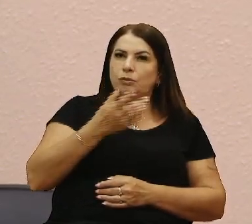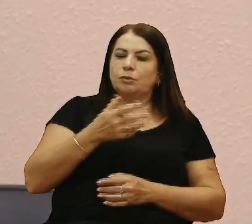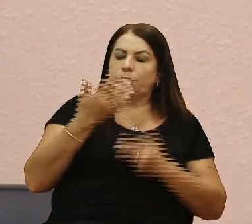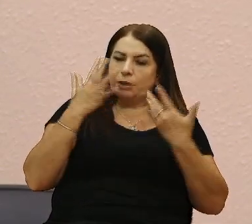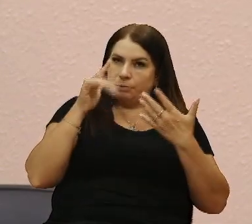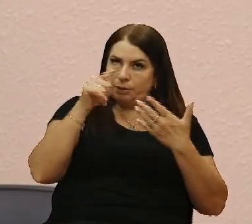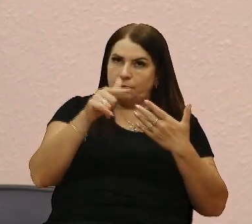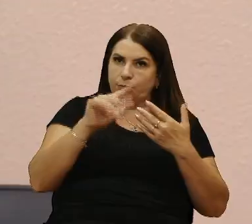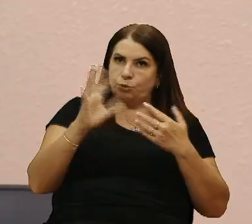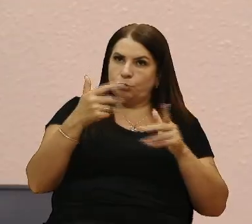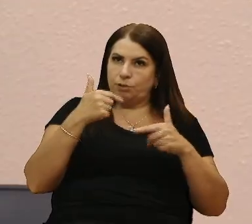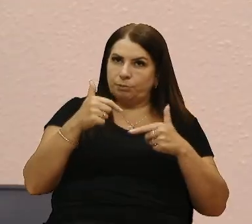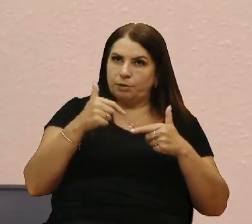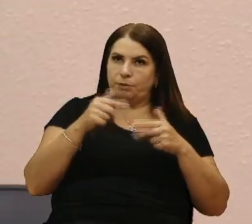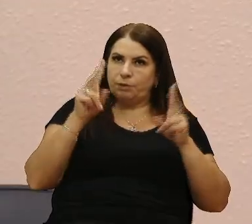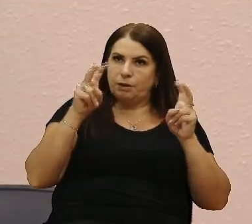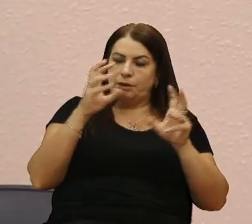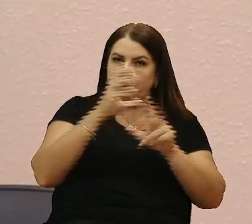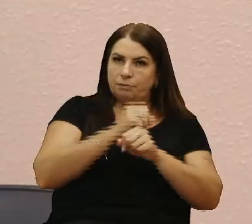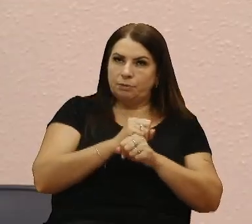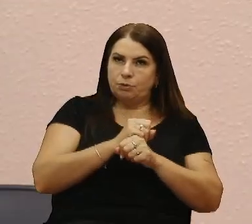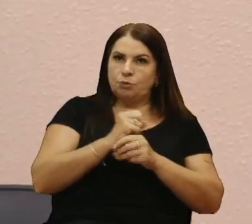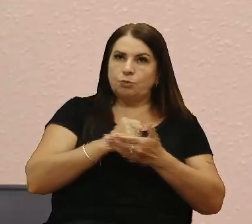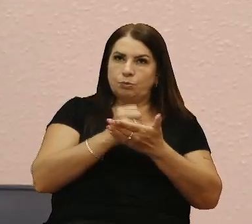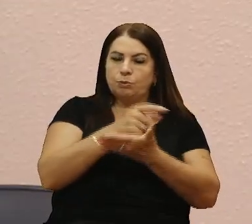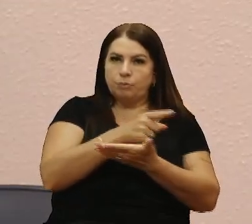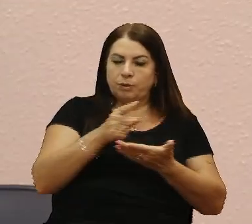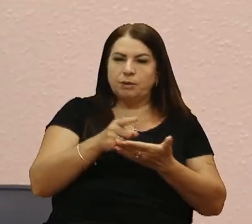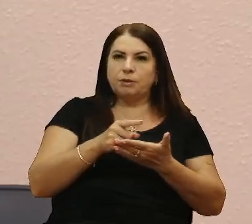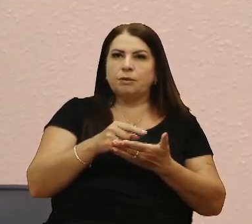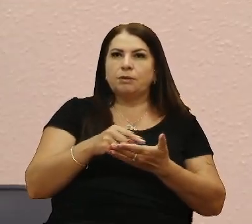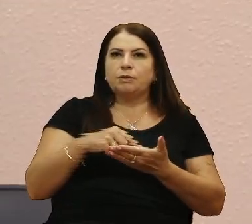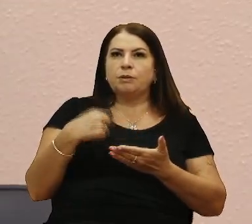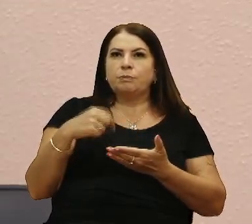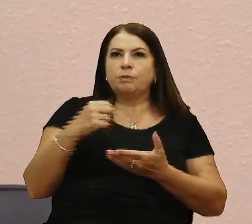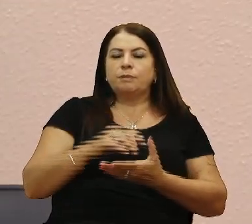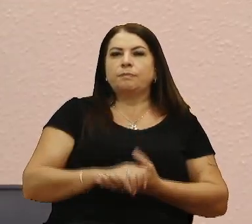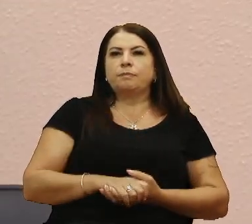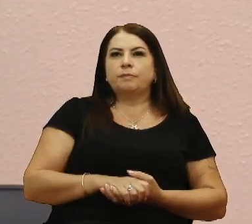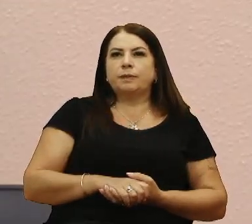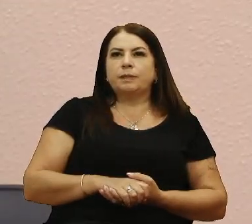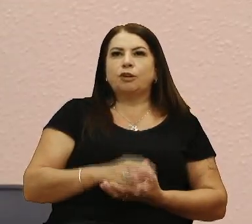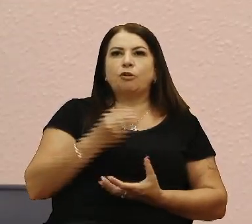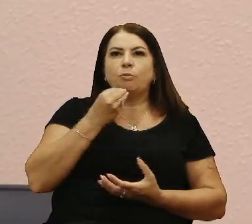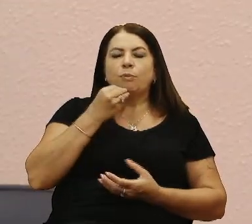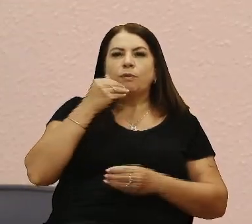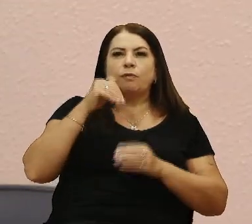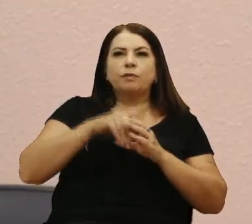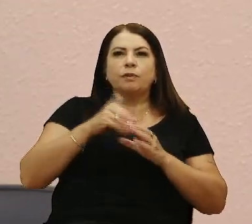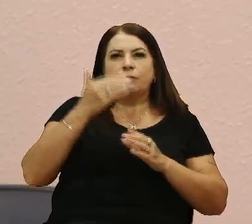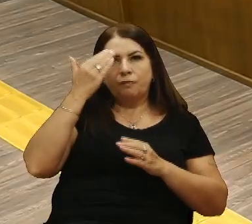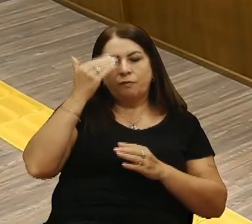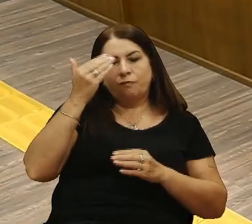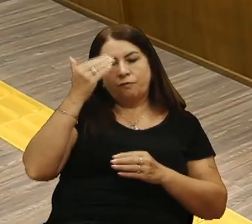parabenizar por todo o seu trabalho na causa animal, conte conosco no que a senhora precisar. Obviamente votarei favorável. Seria isso, presidente.